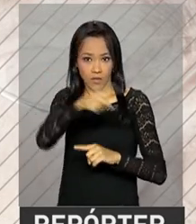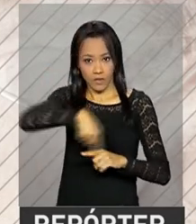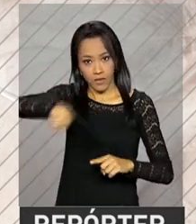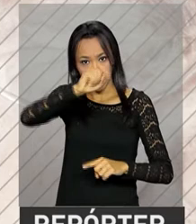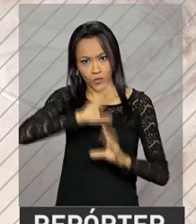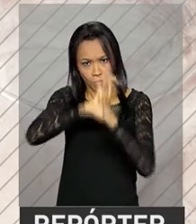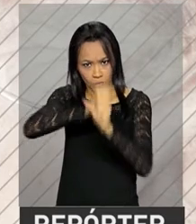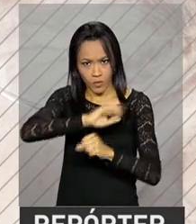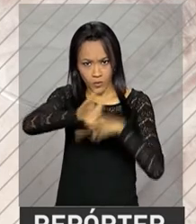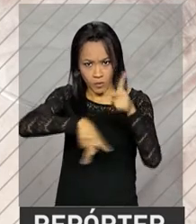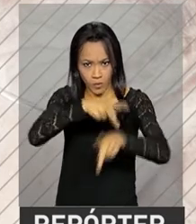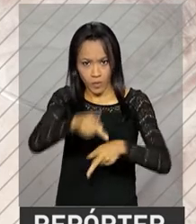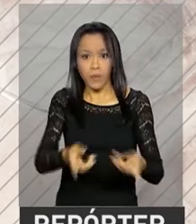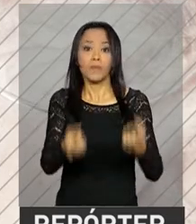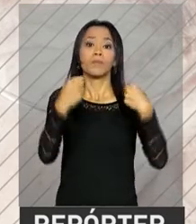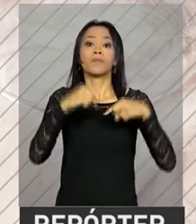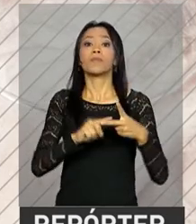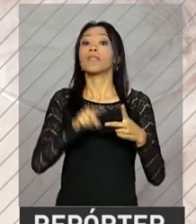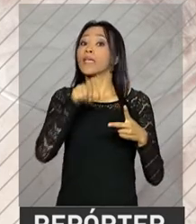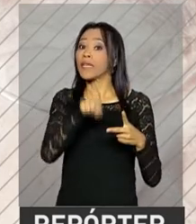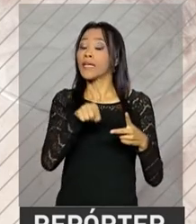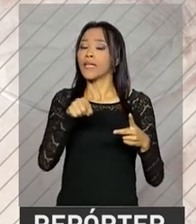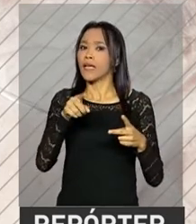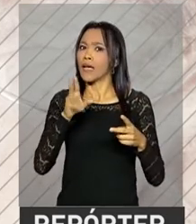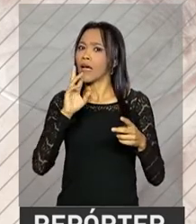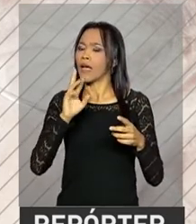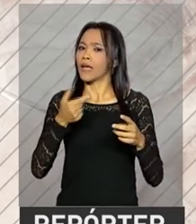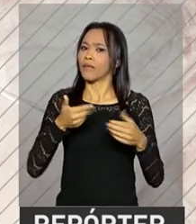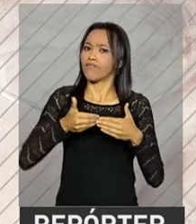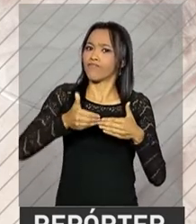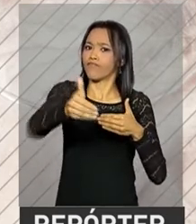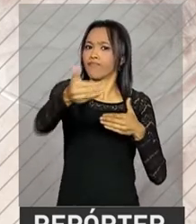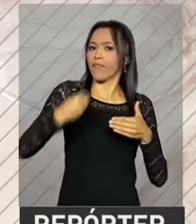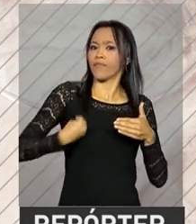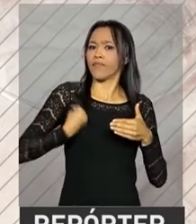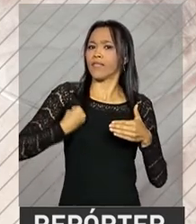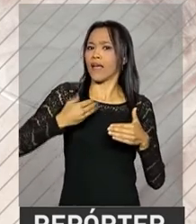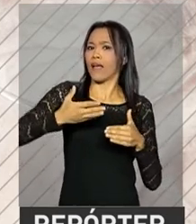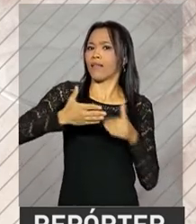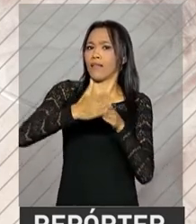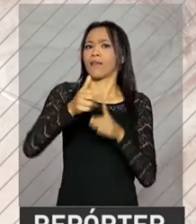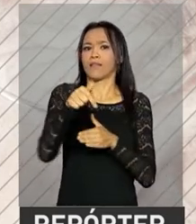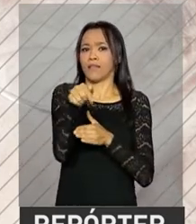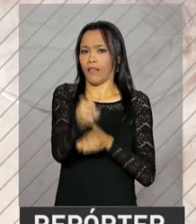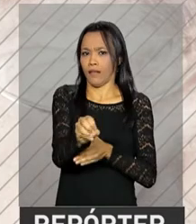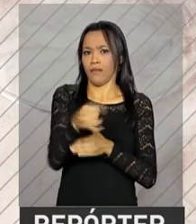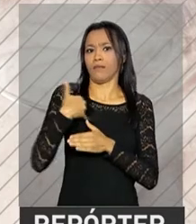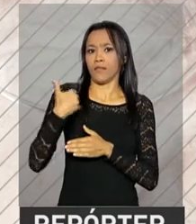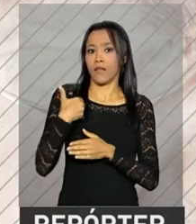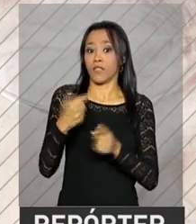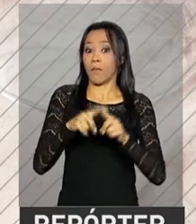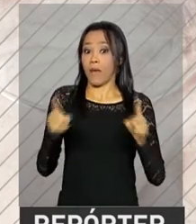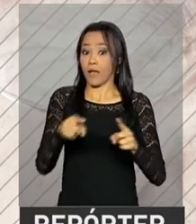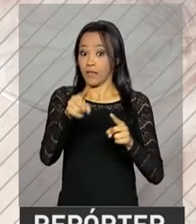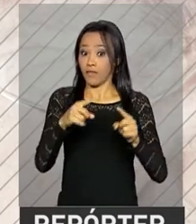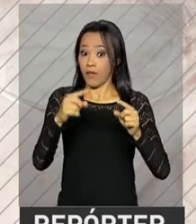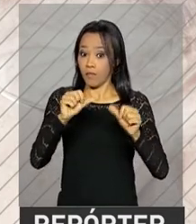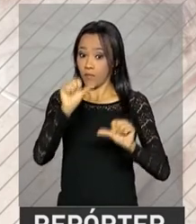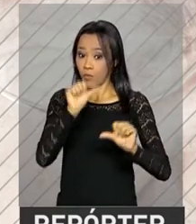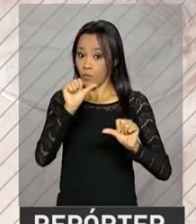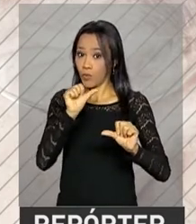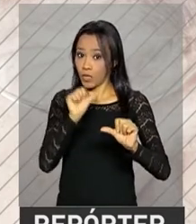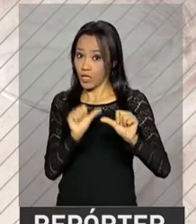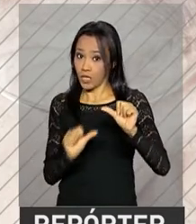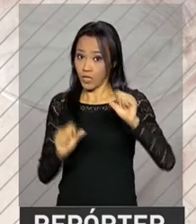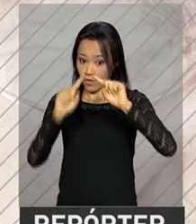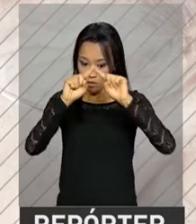população total. Naquele ano, a expectativa de vida era de menos de 70 anos. Mas a pirâmide etária vem se transformando ao